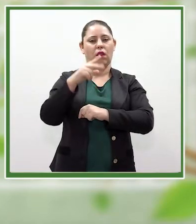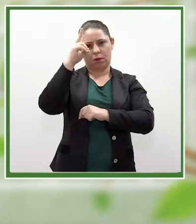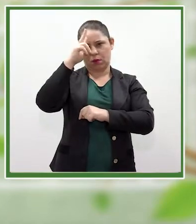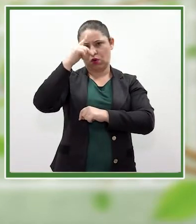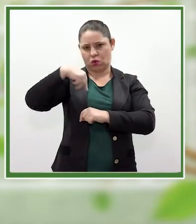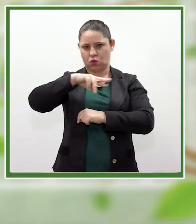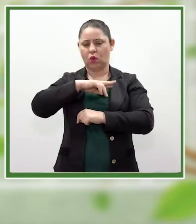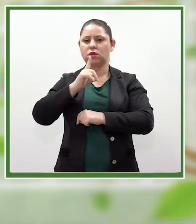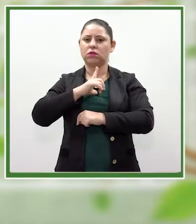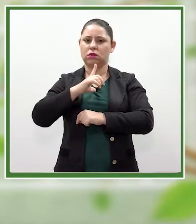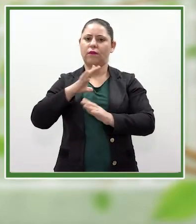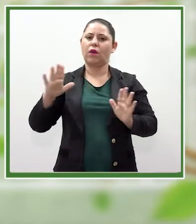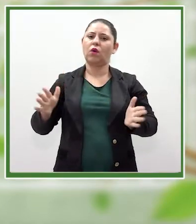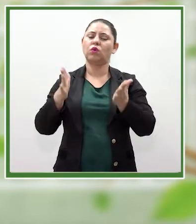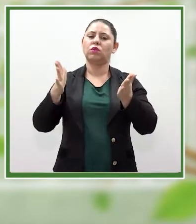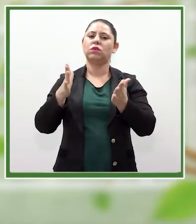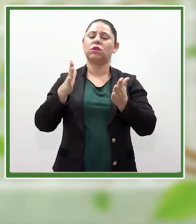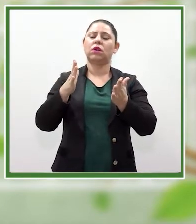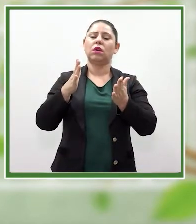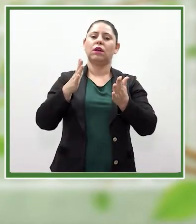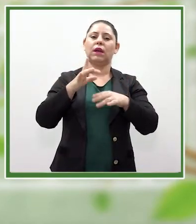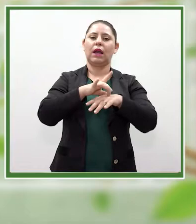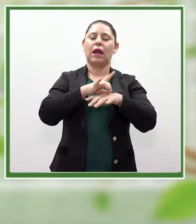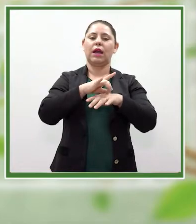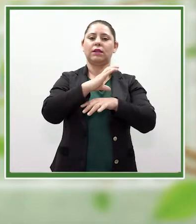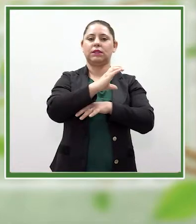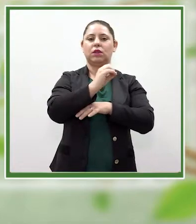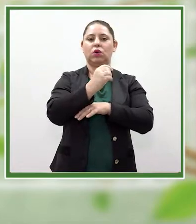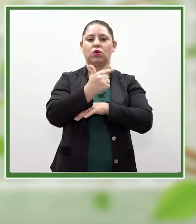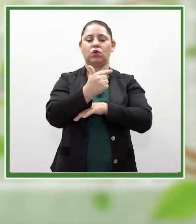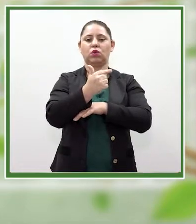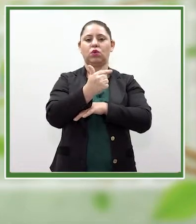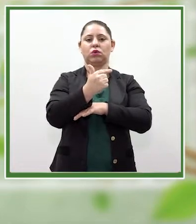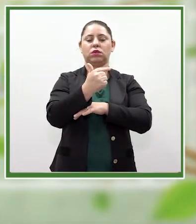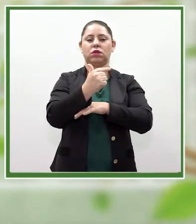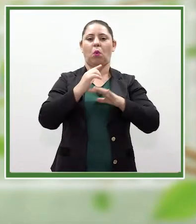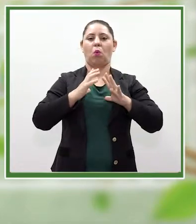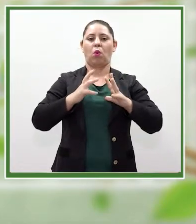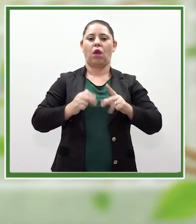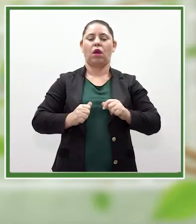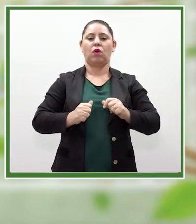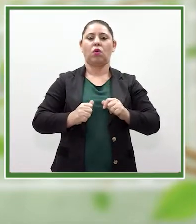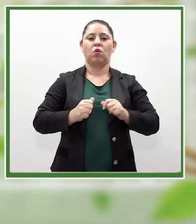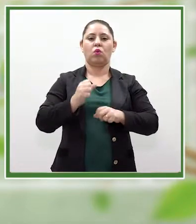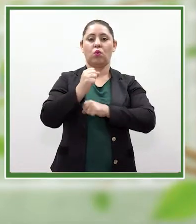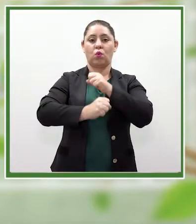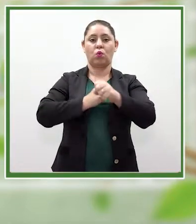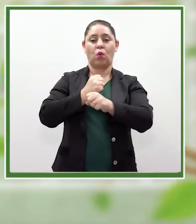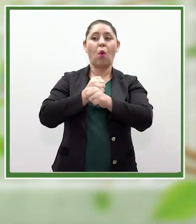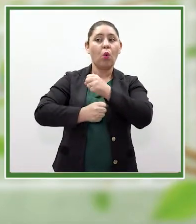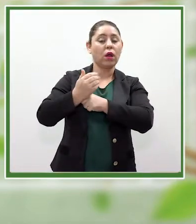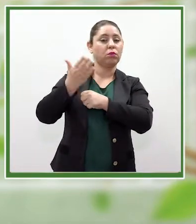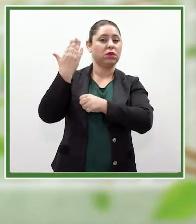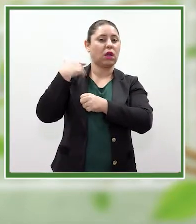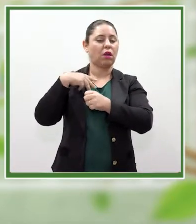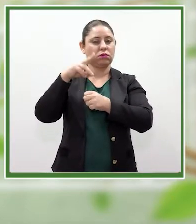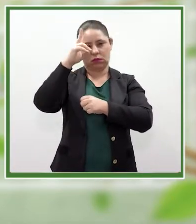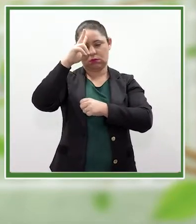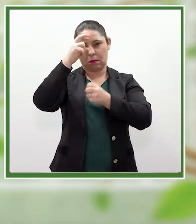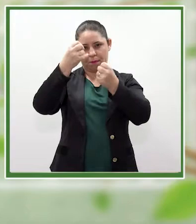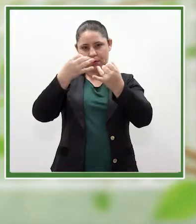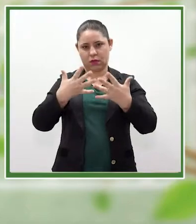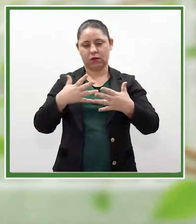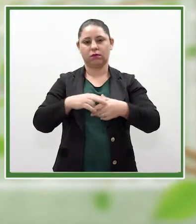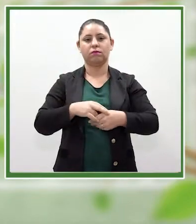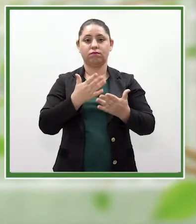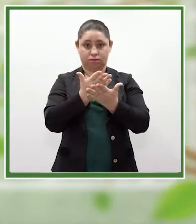de 2030. Lembrando que nós aqui já tivemos a nossa iniciativa da carne carbono neutra, que foi lançada no mercado no